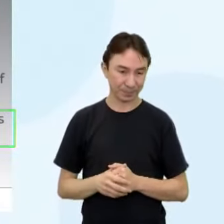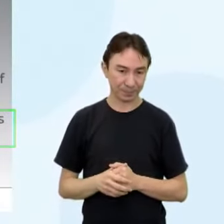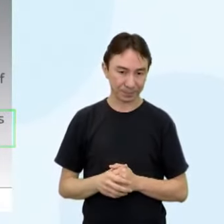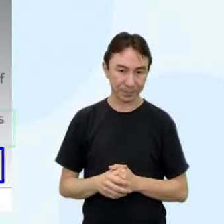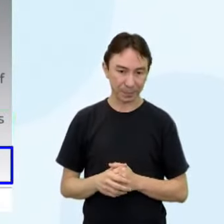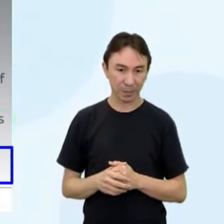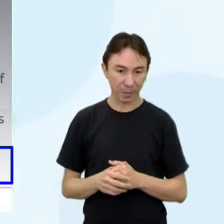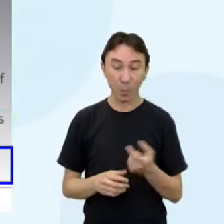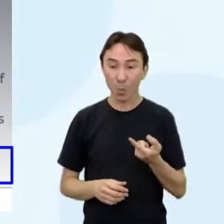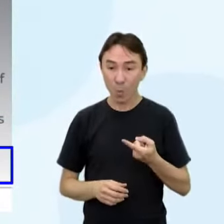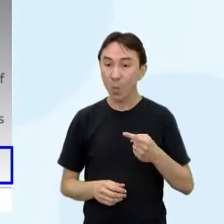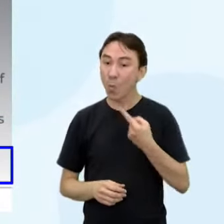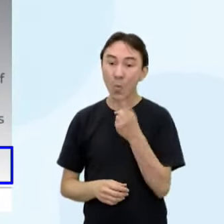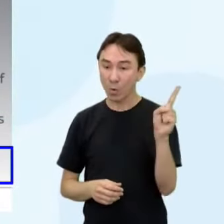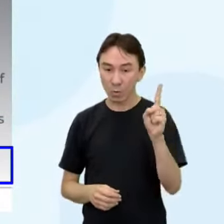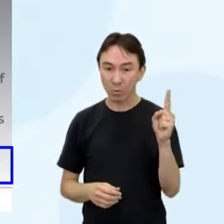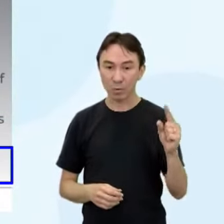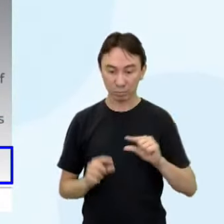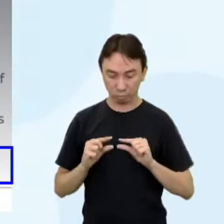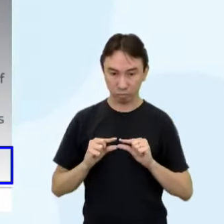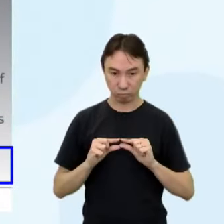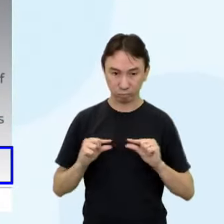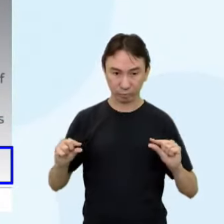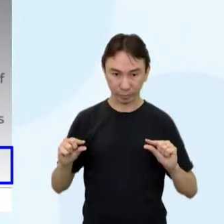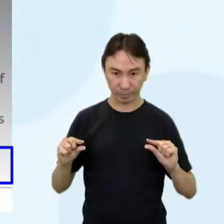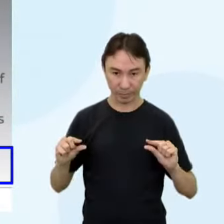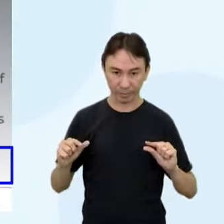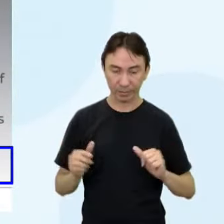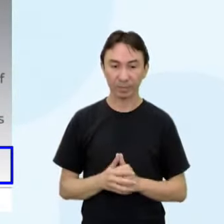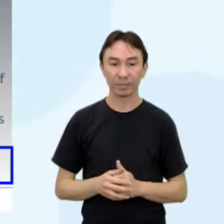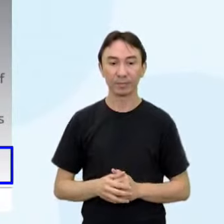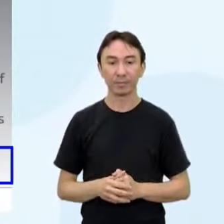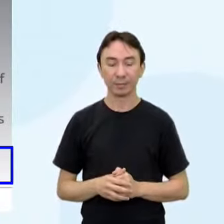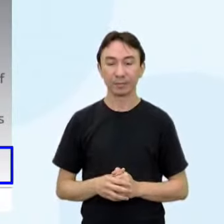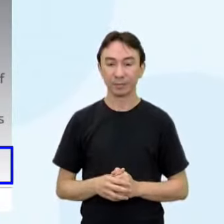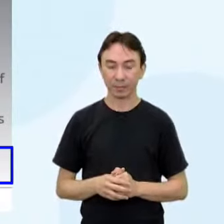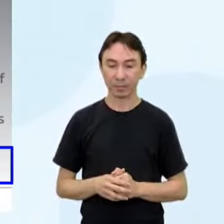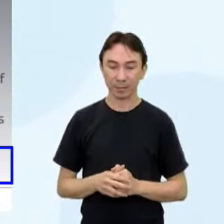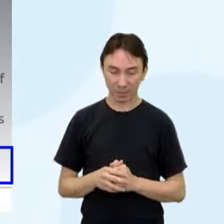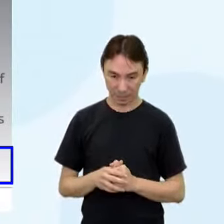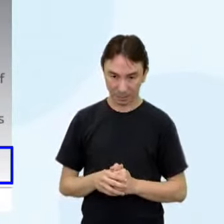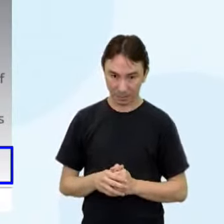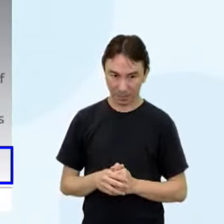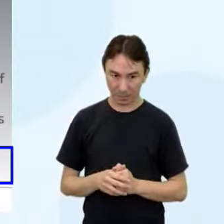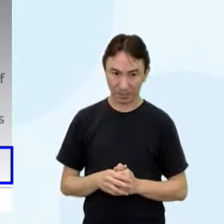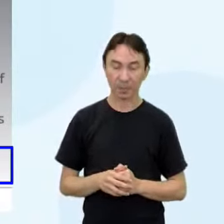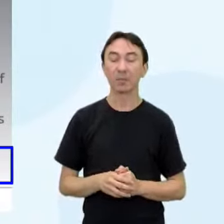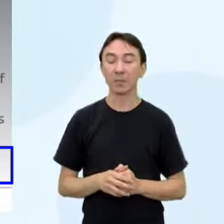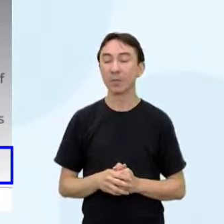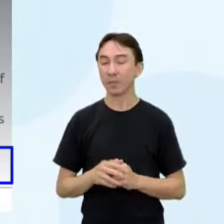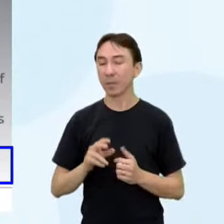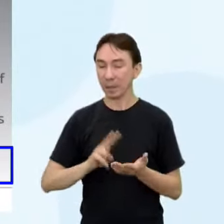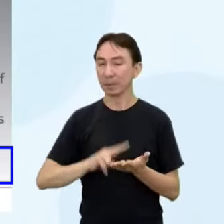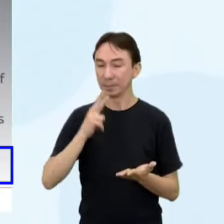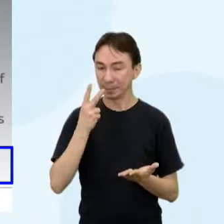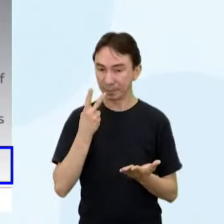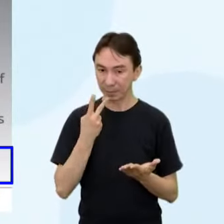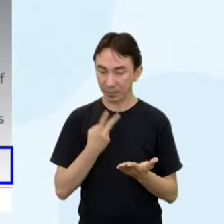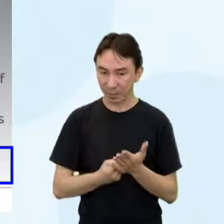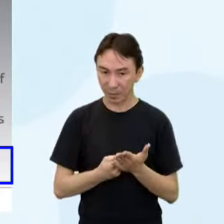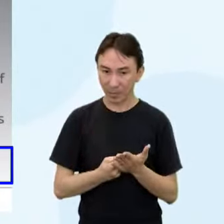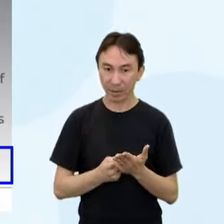bem curtinho lá, Pluto is about 1,400 miles wide. Então, a gente está falando aqui